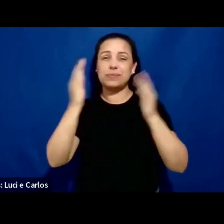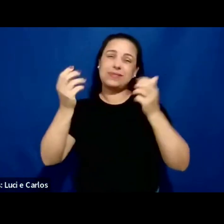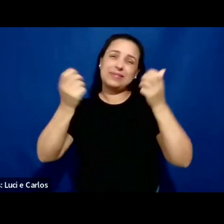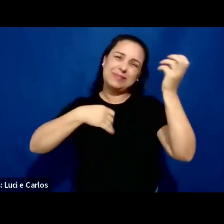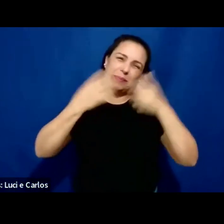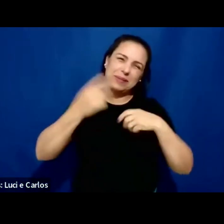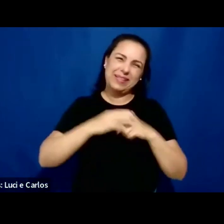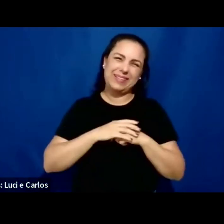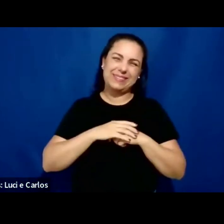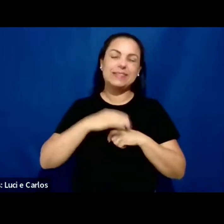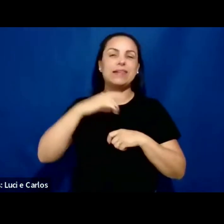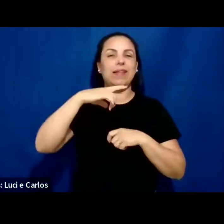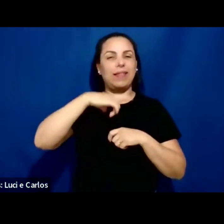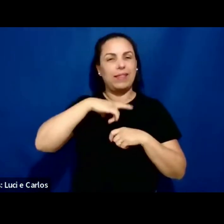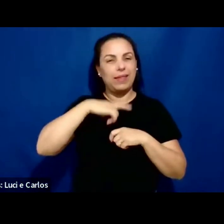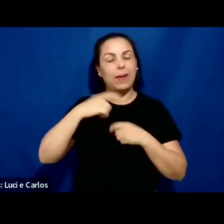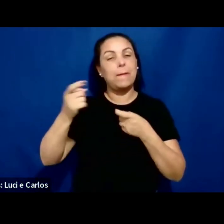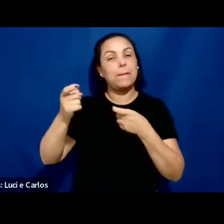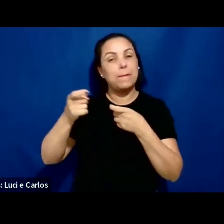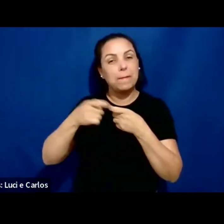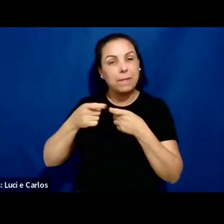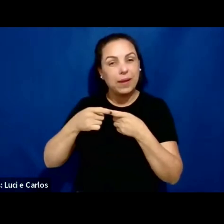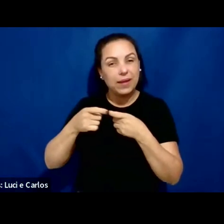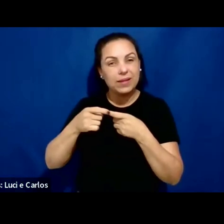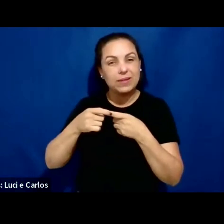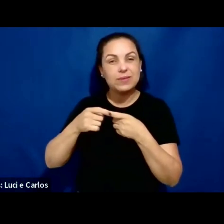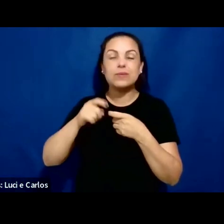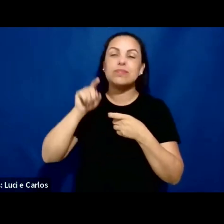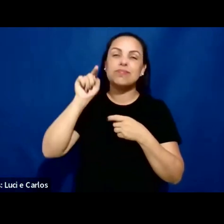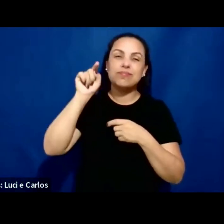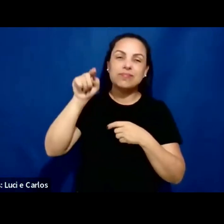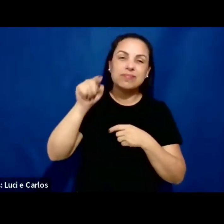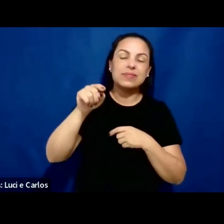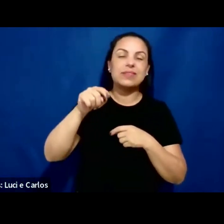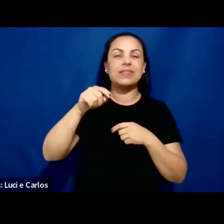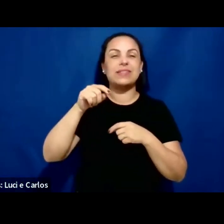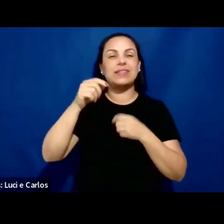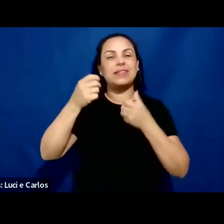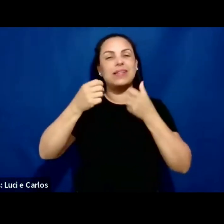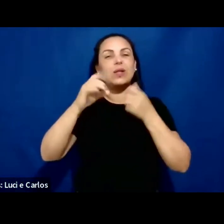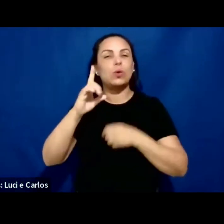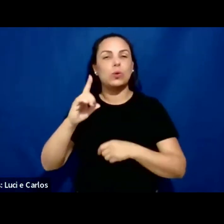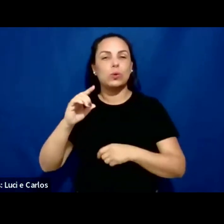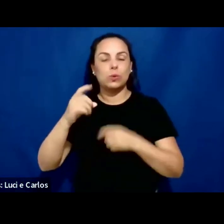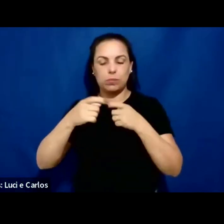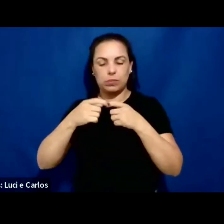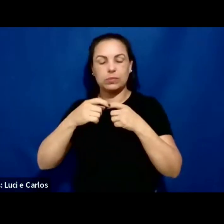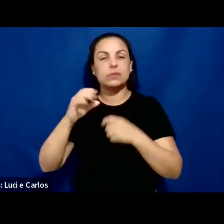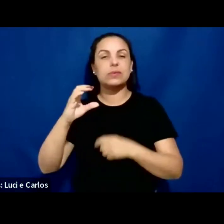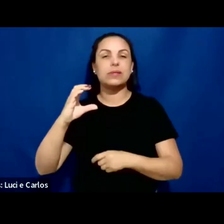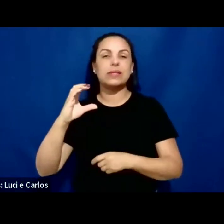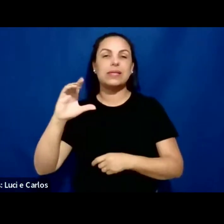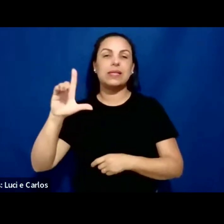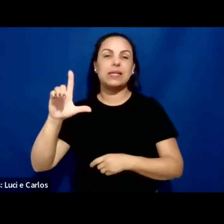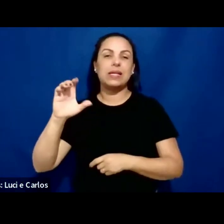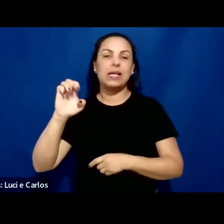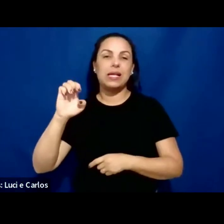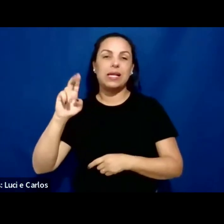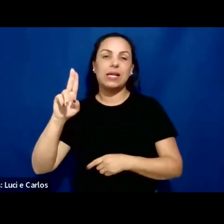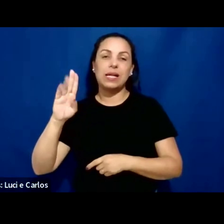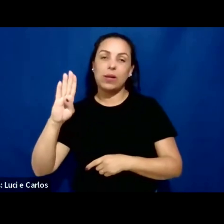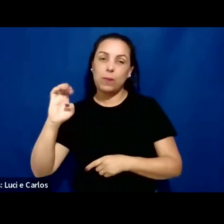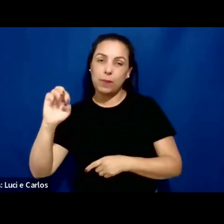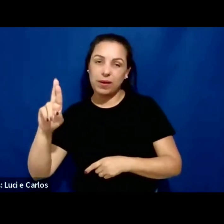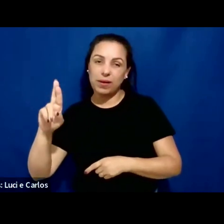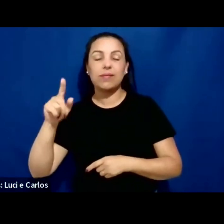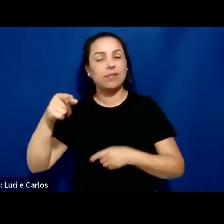na Timol, ele está falando de Recife. Então veja que maravilhoso, essa tecnologia nos uniu. E nós estamos aqui para falar também de